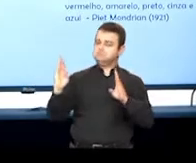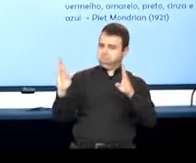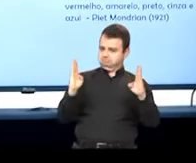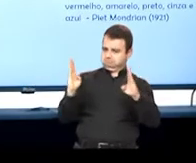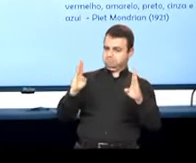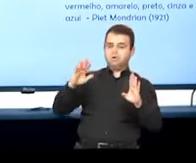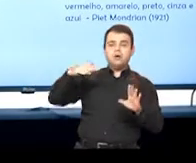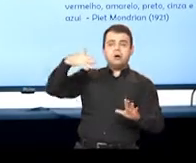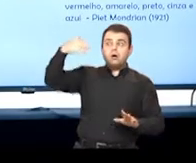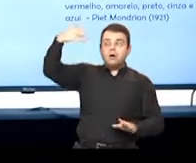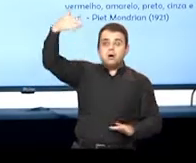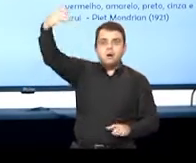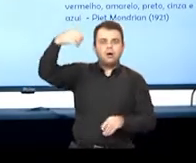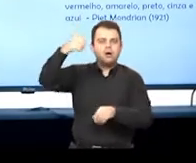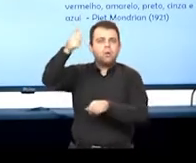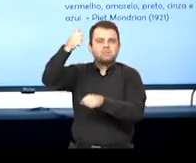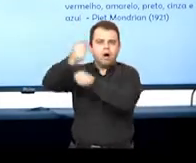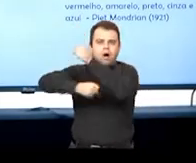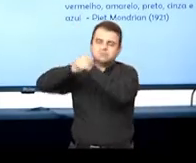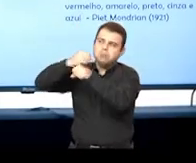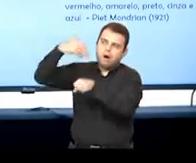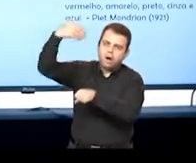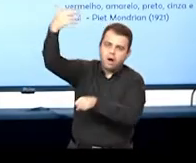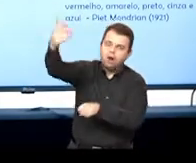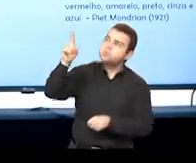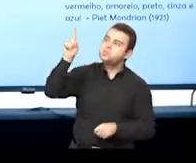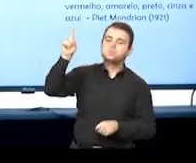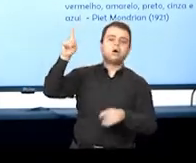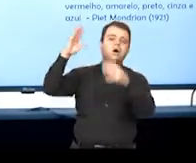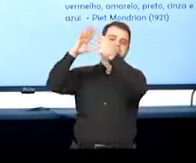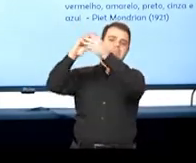depois, ele chega na abstração total da